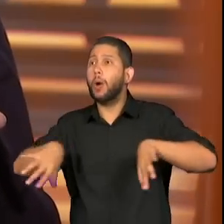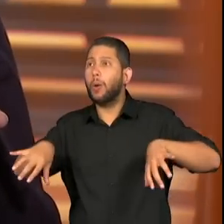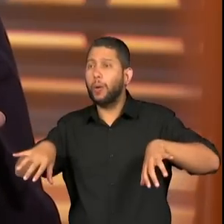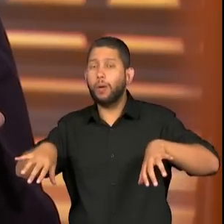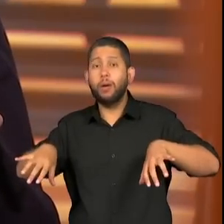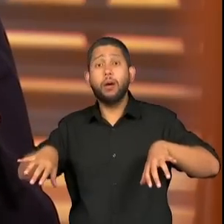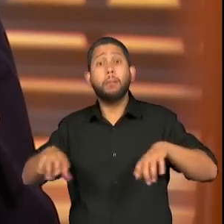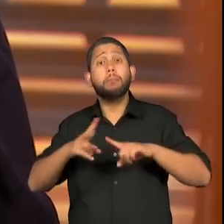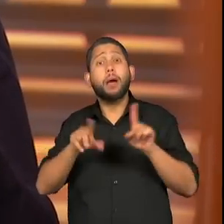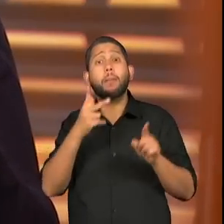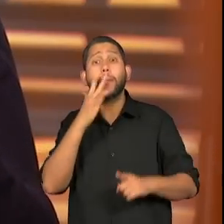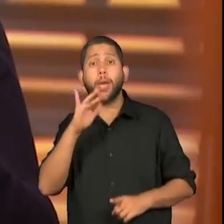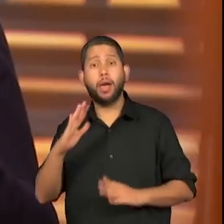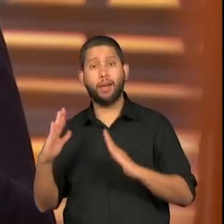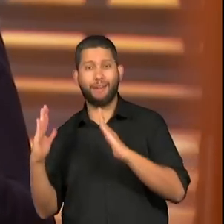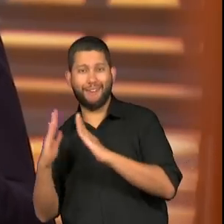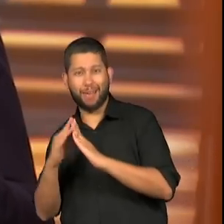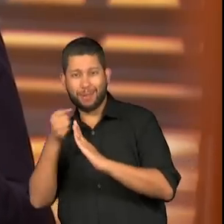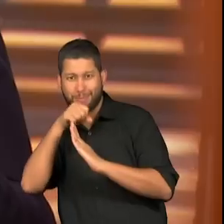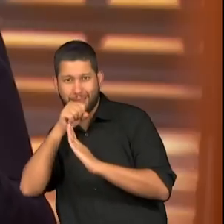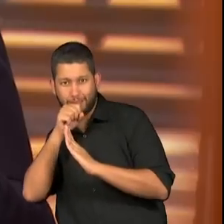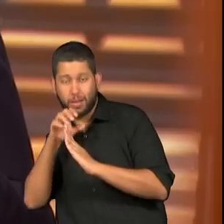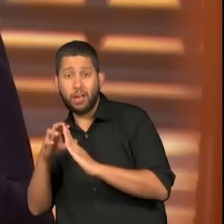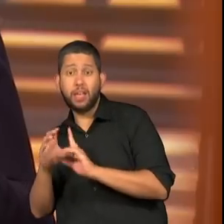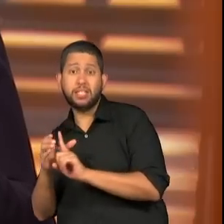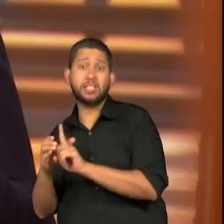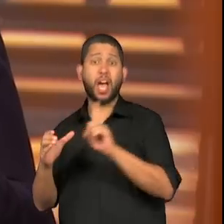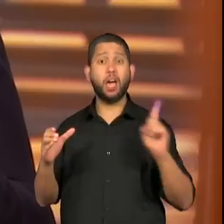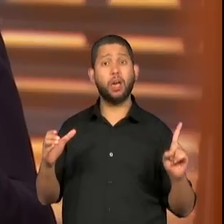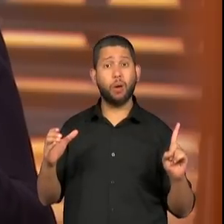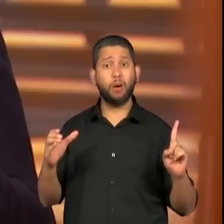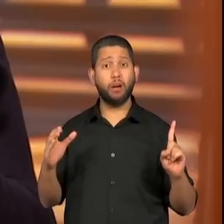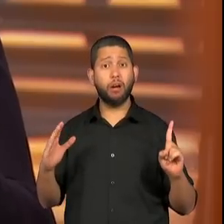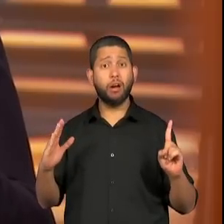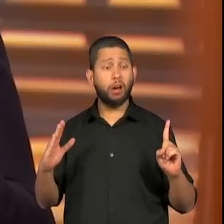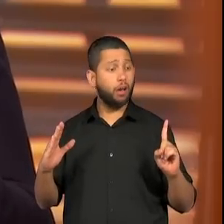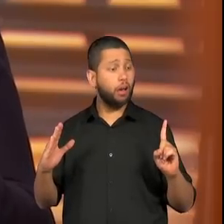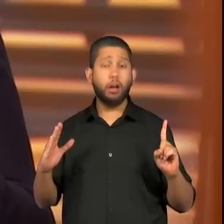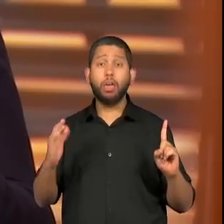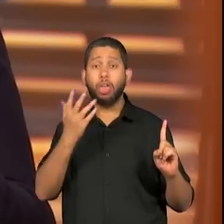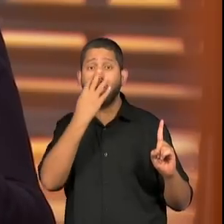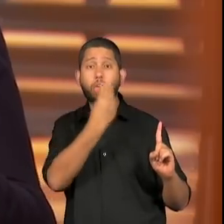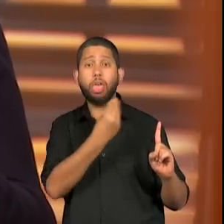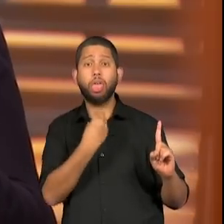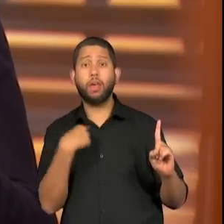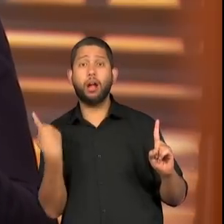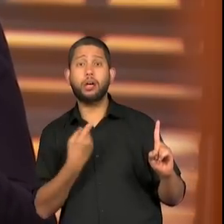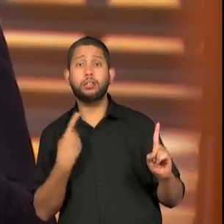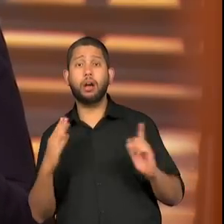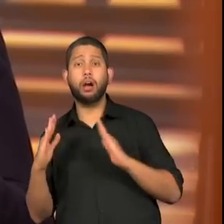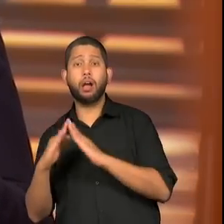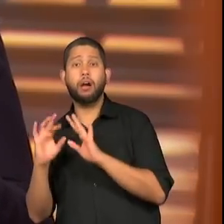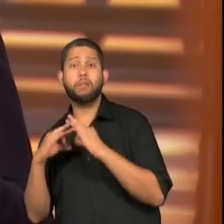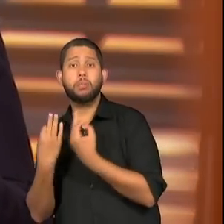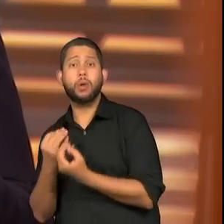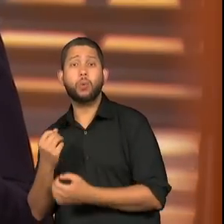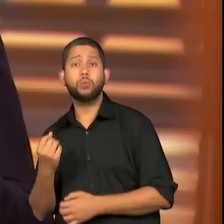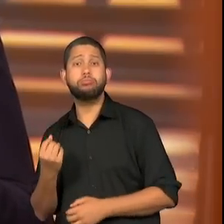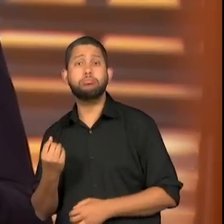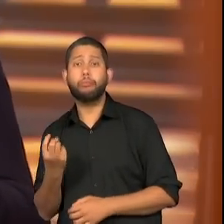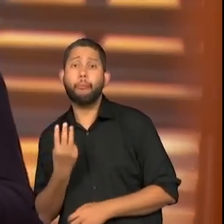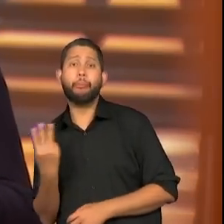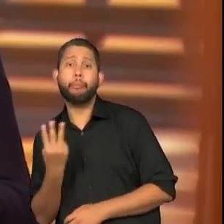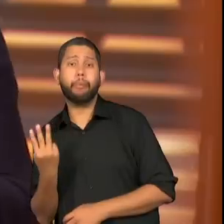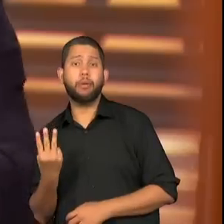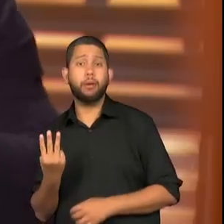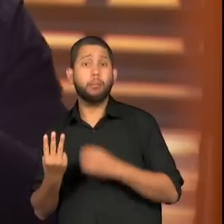nós. E essa é uma prática comum em muitos lugares, principalmente em lugares pobres, de pai que se separa da